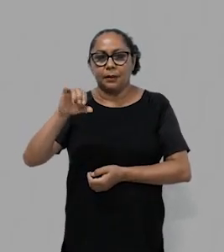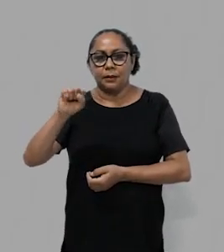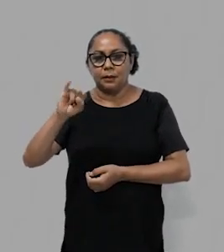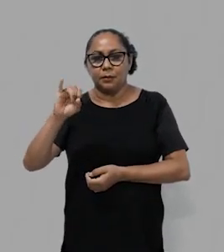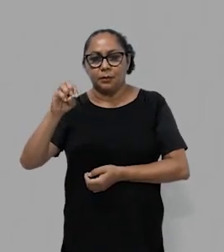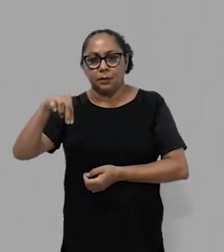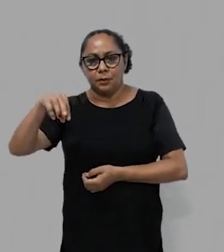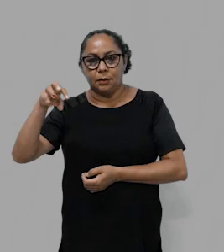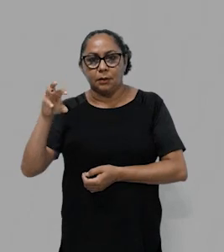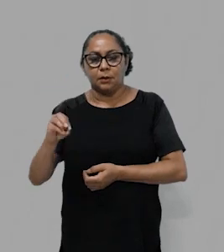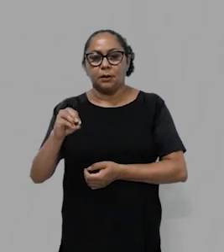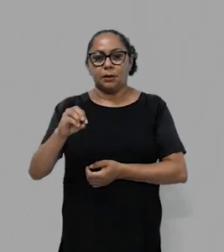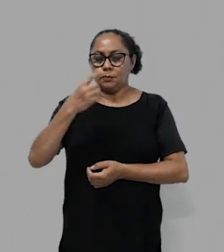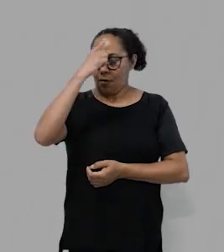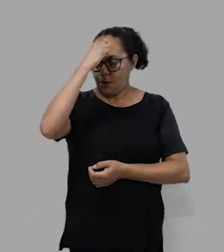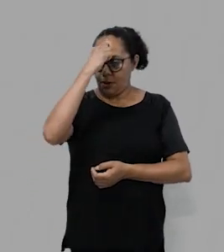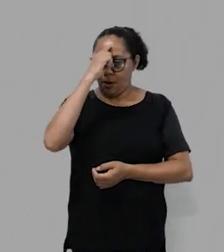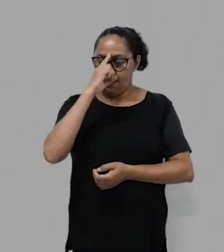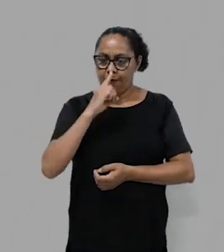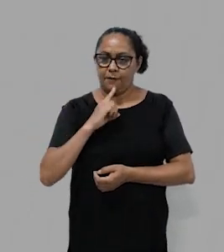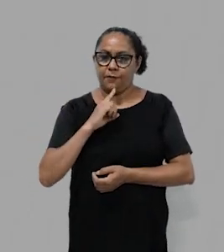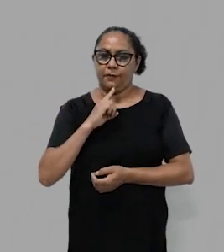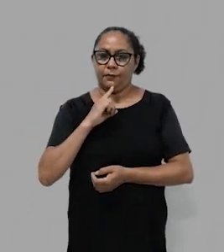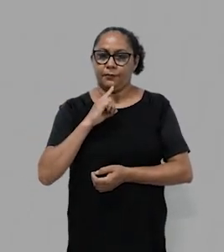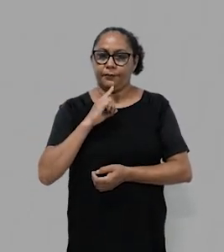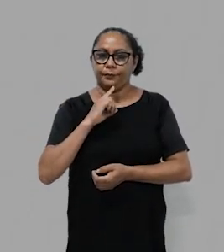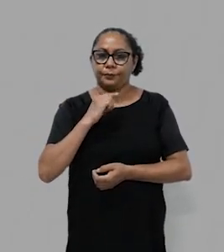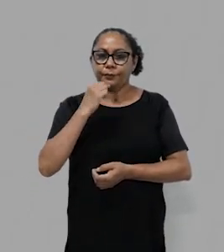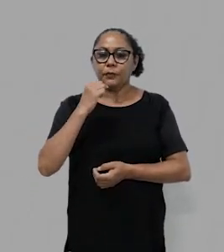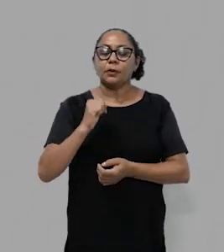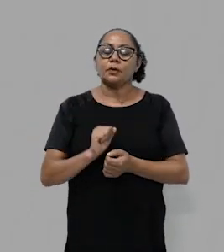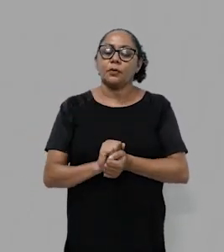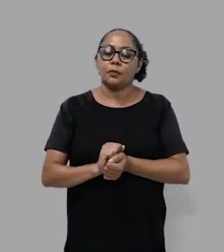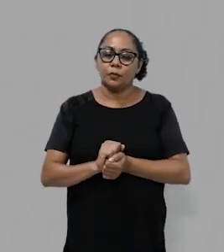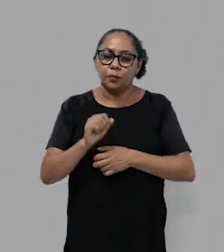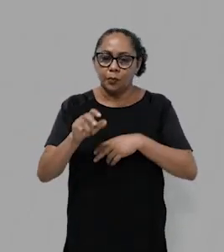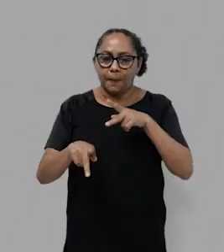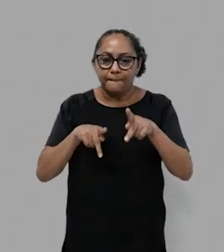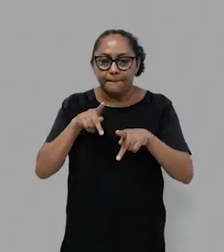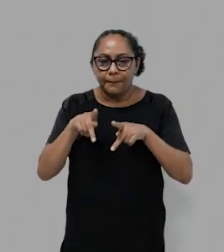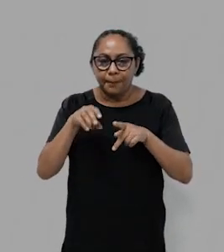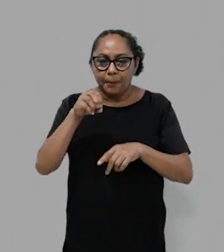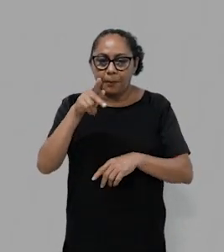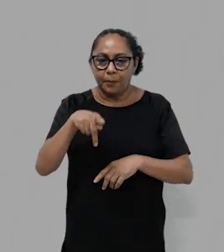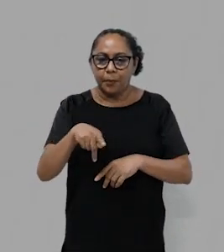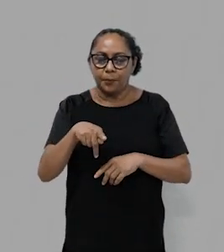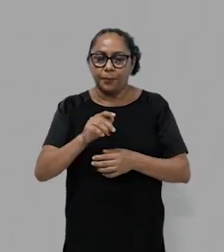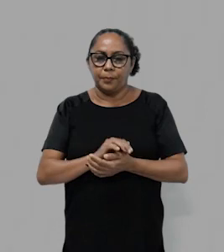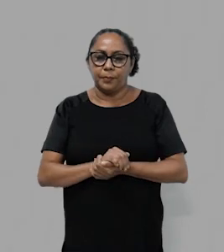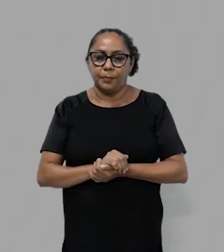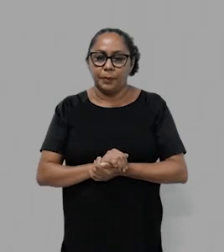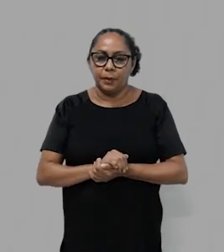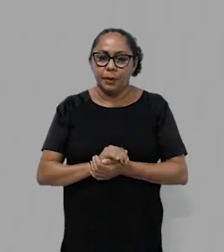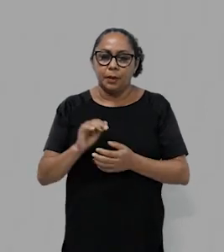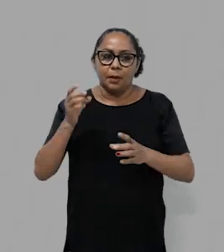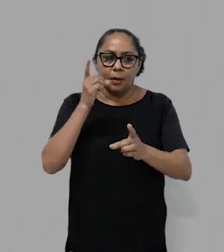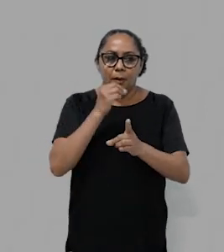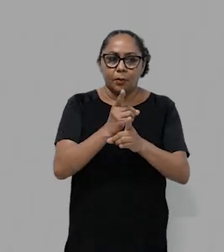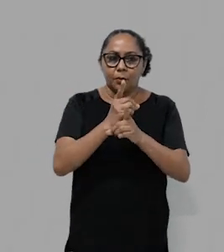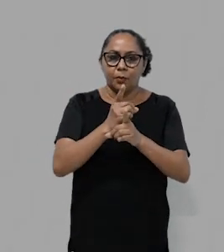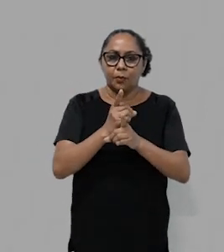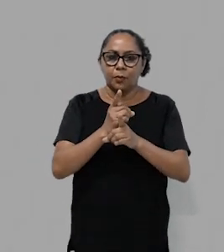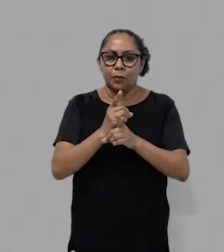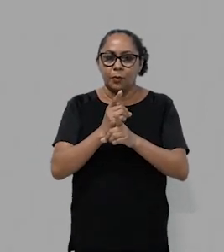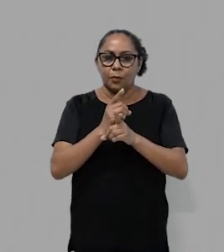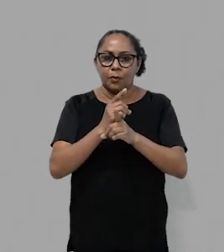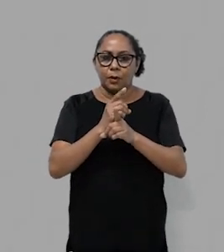desses artistas, as figuras mais populares da história da humanidade. Como assim? Gente, você encontra a obra de Van Gogh em capa